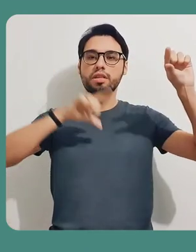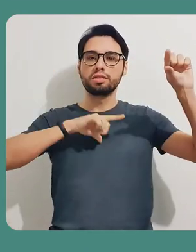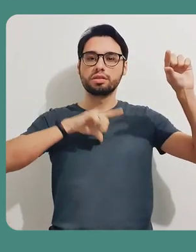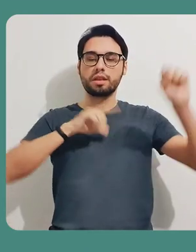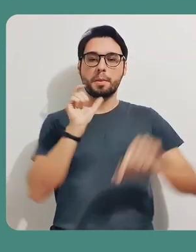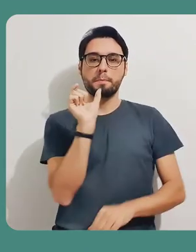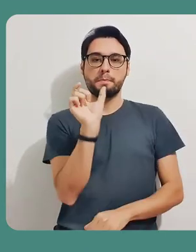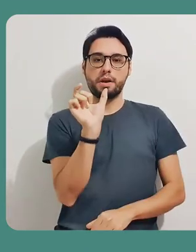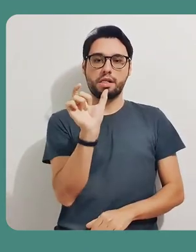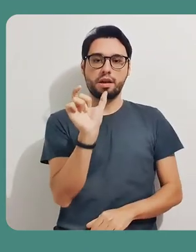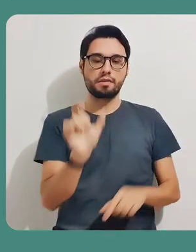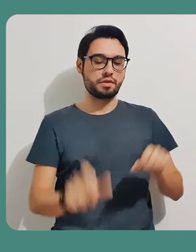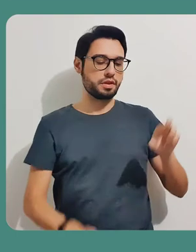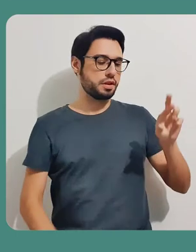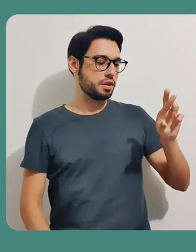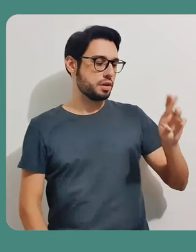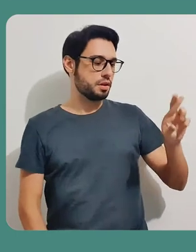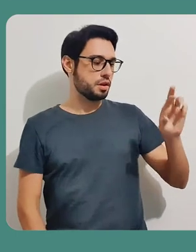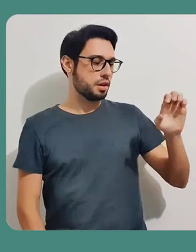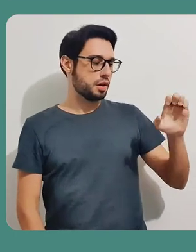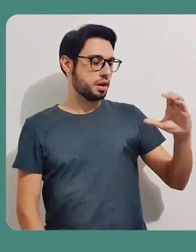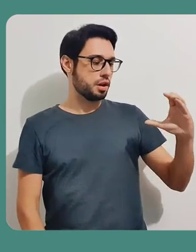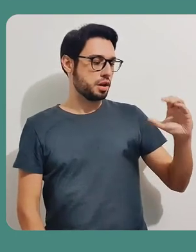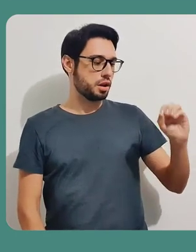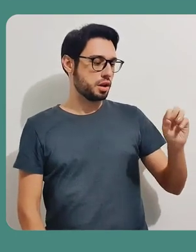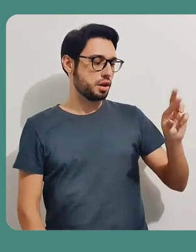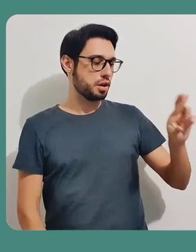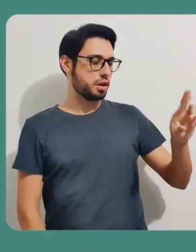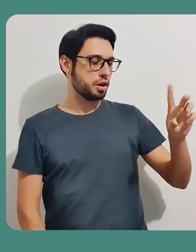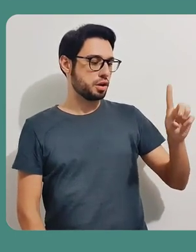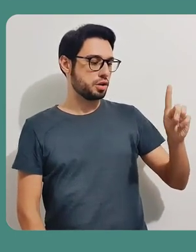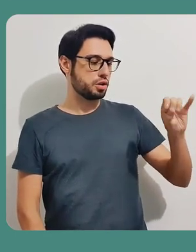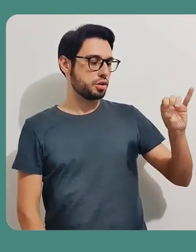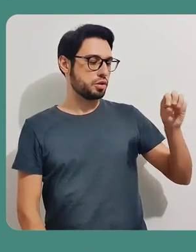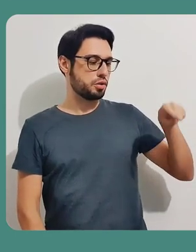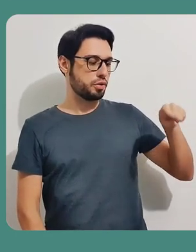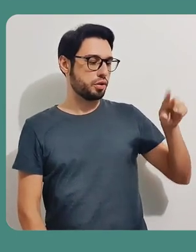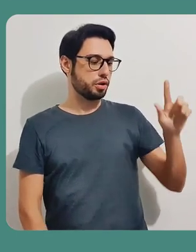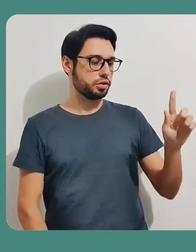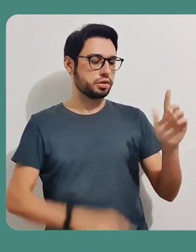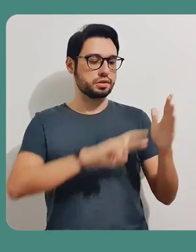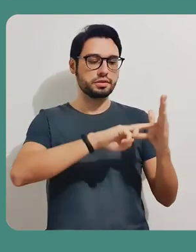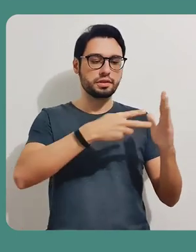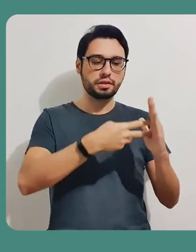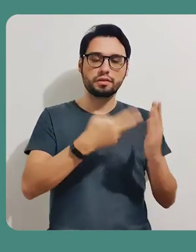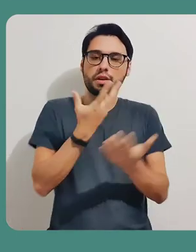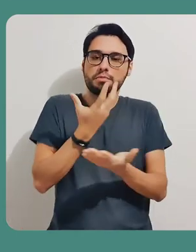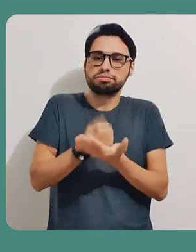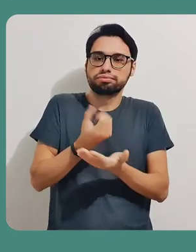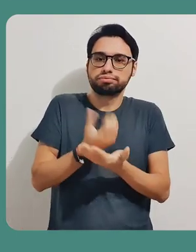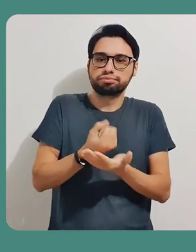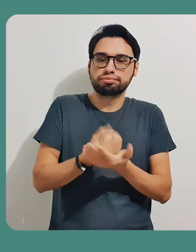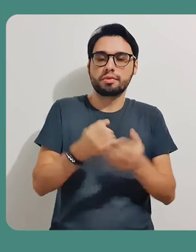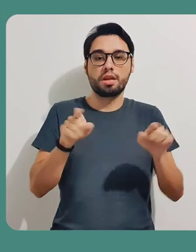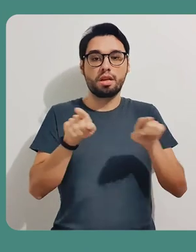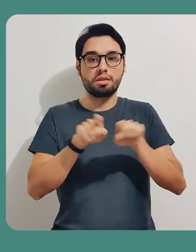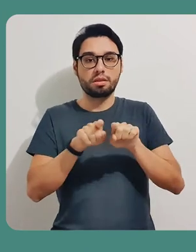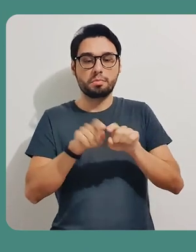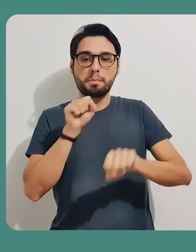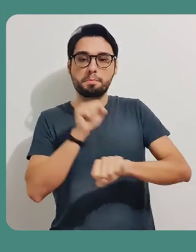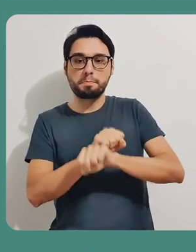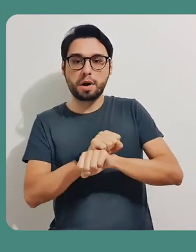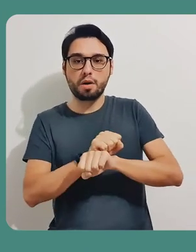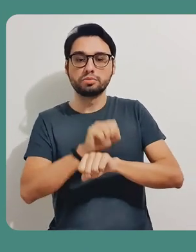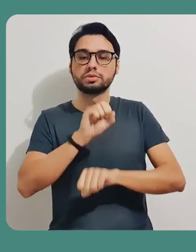e observe aqui na parte superior apareceu a palavra record ou seja gravando e o controle para pausar